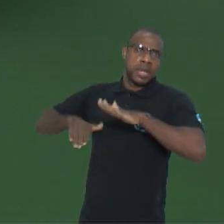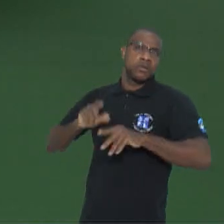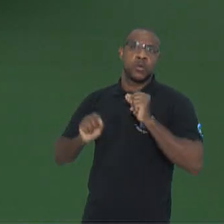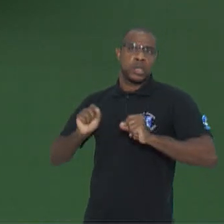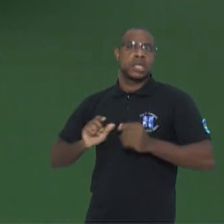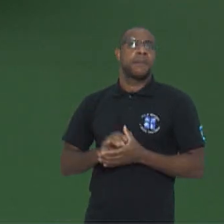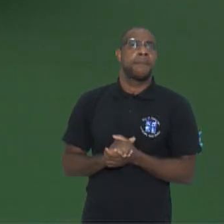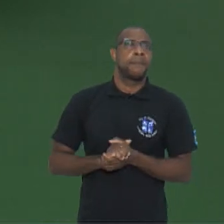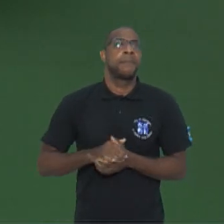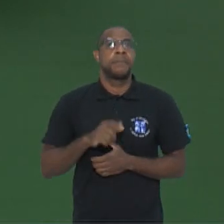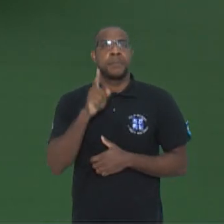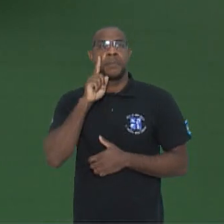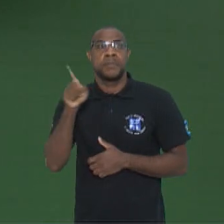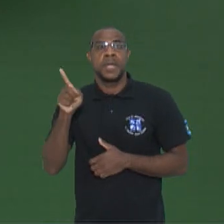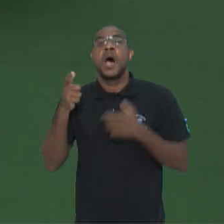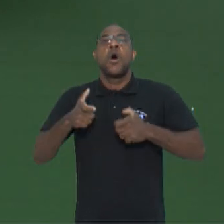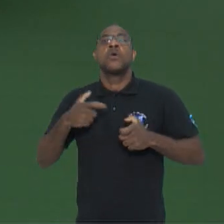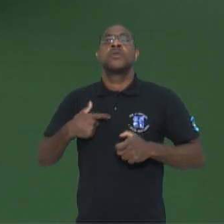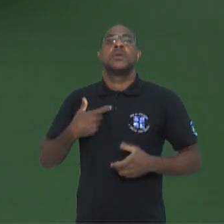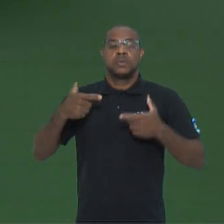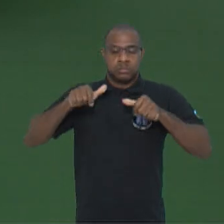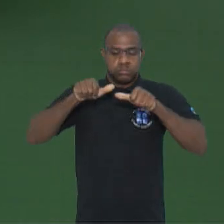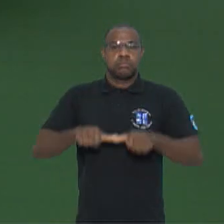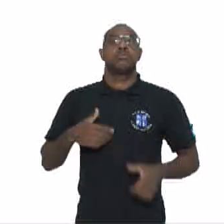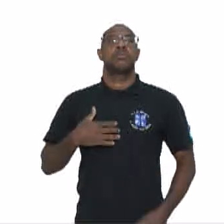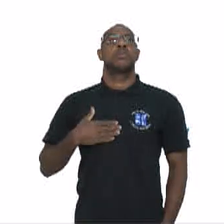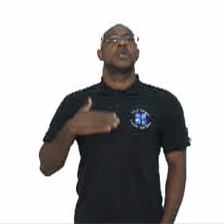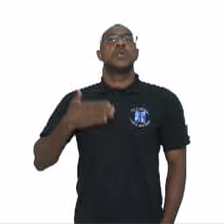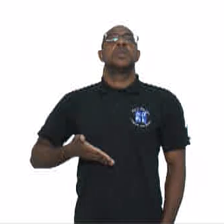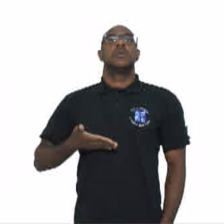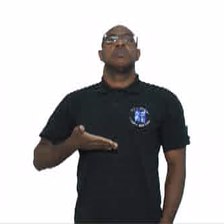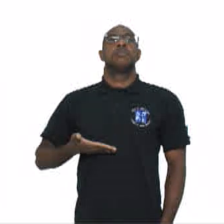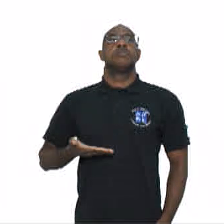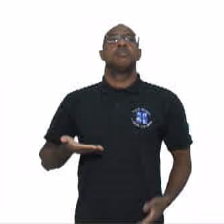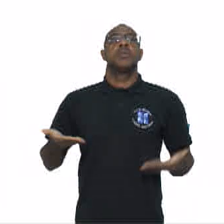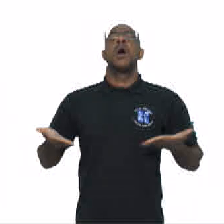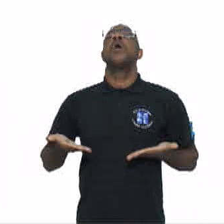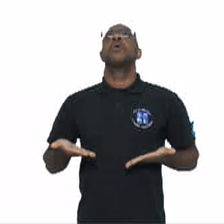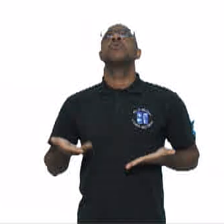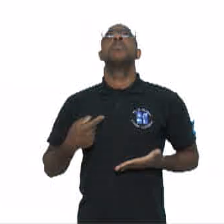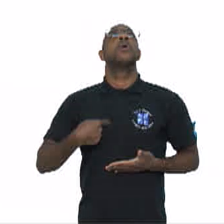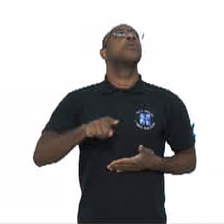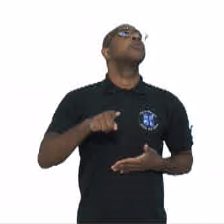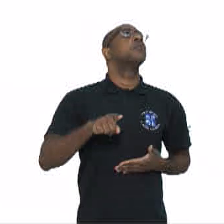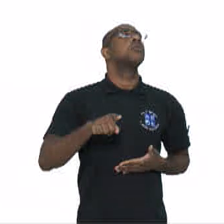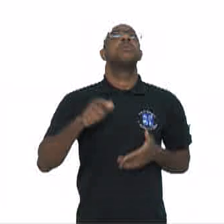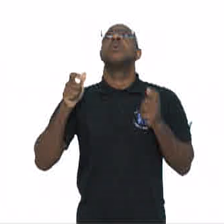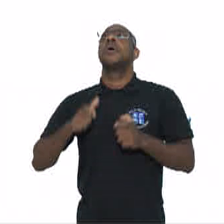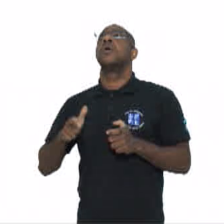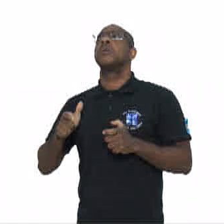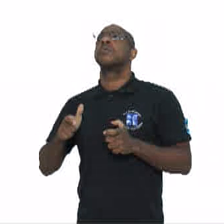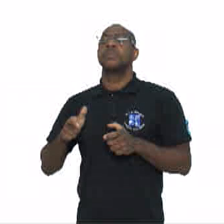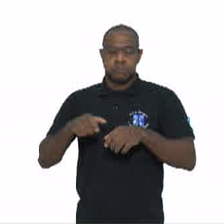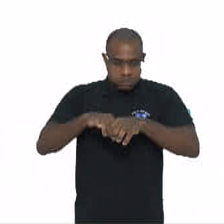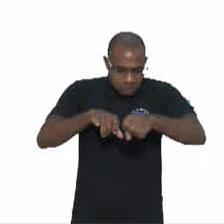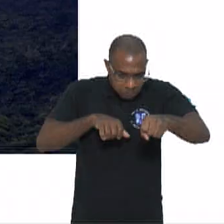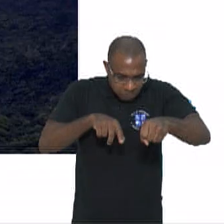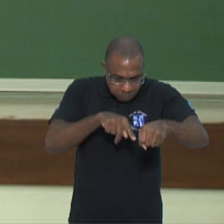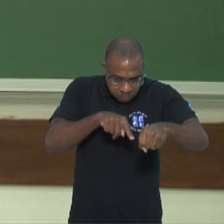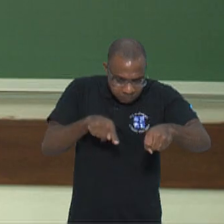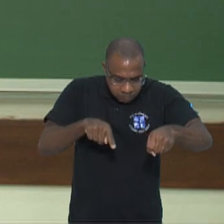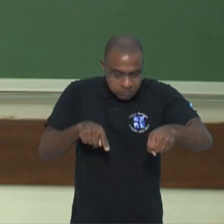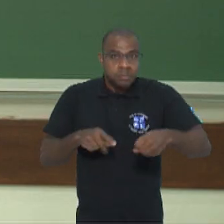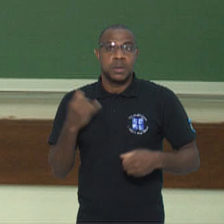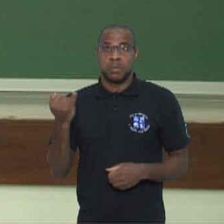eu estou, depois eu vejo para onde eu vou e depois, sim, eu começo a ir para esse